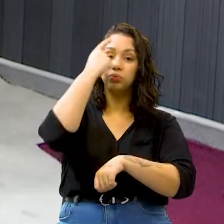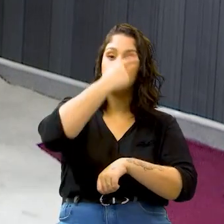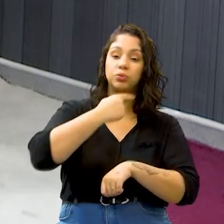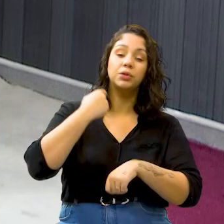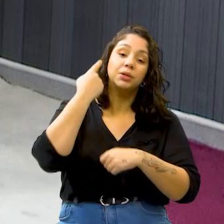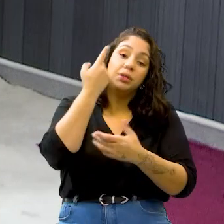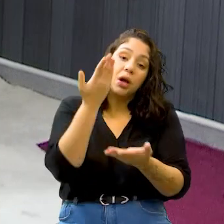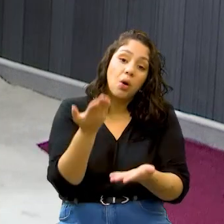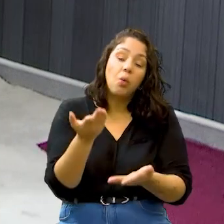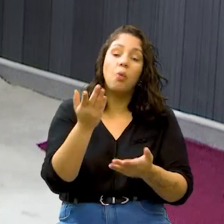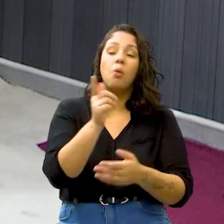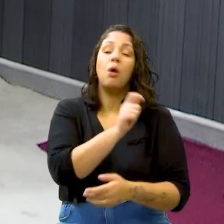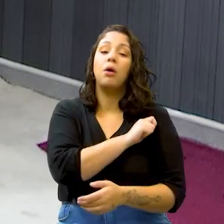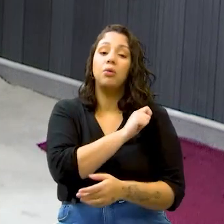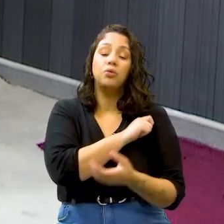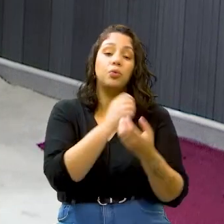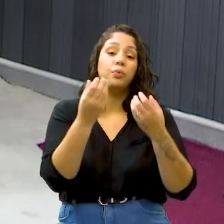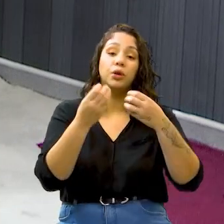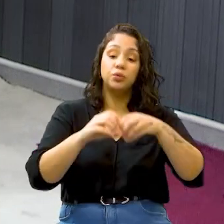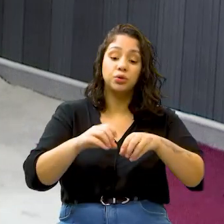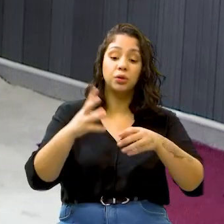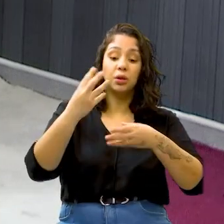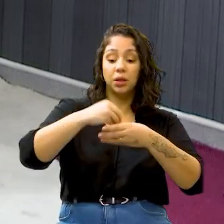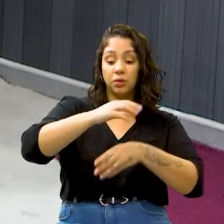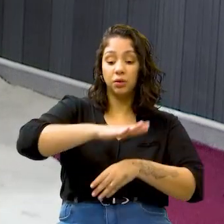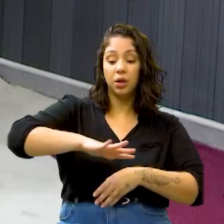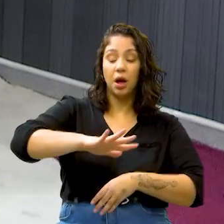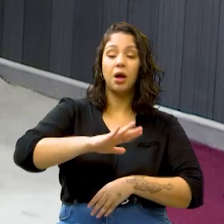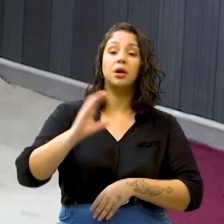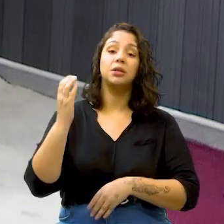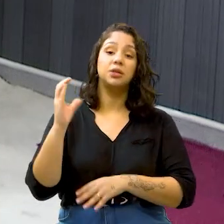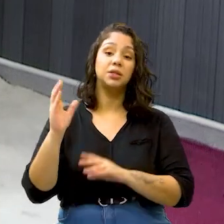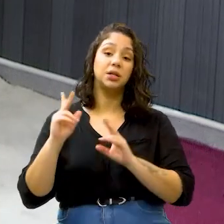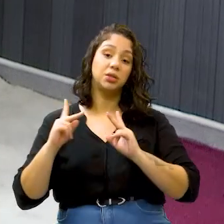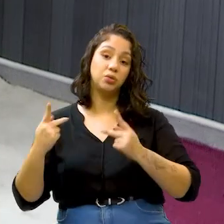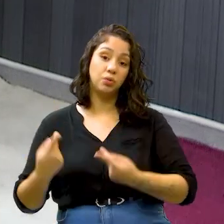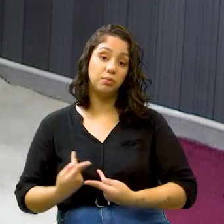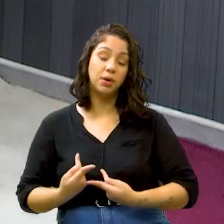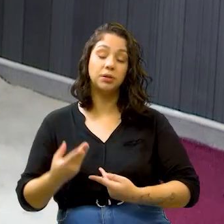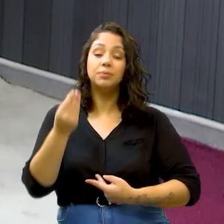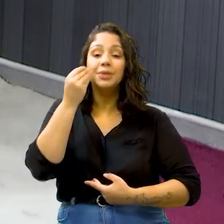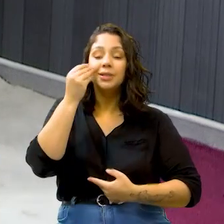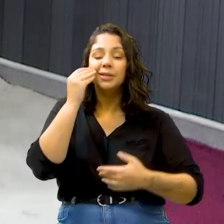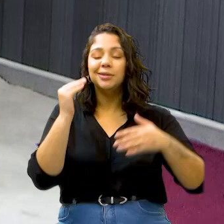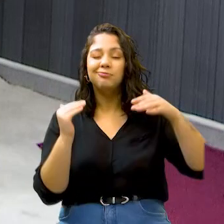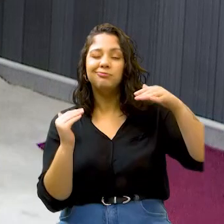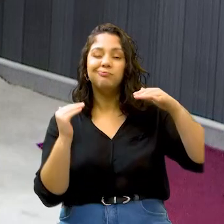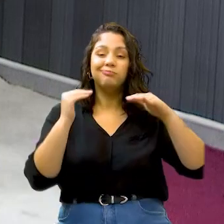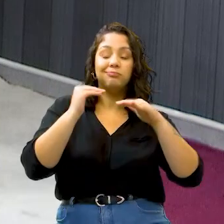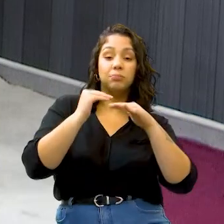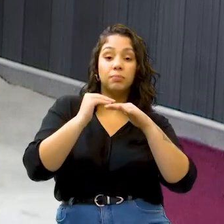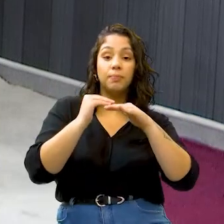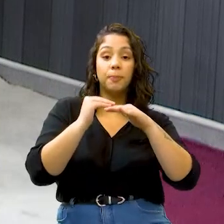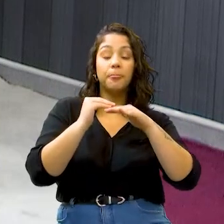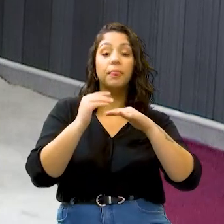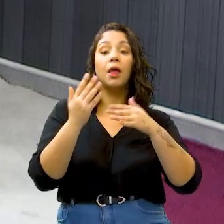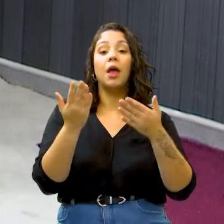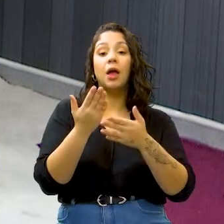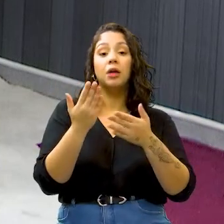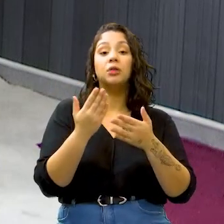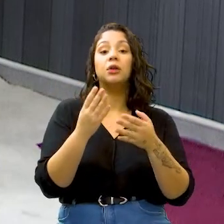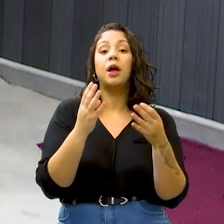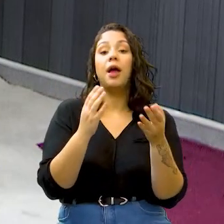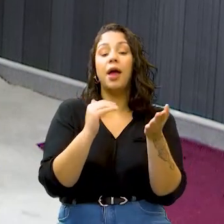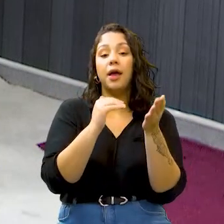estudantes estavam sendo prejudicados dentro da área de ciências humanas então para poder equilibrar isso nós estamos